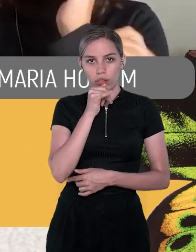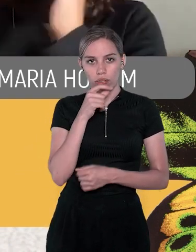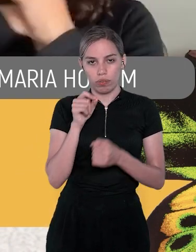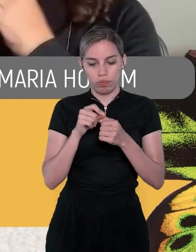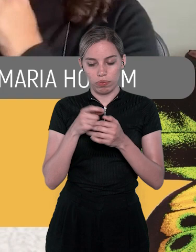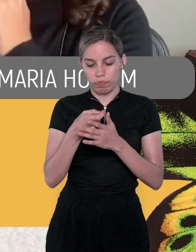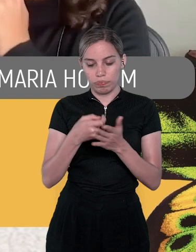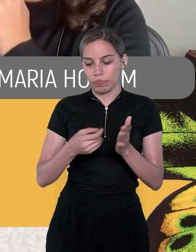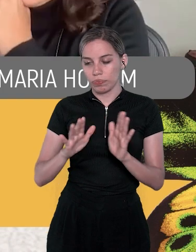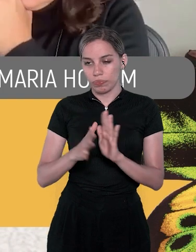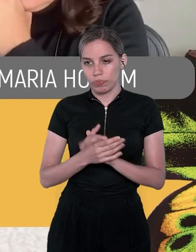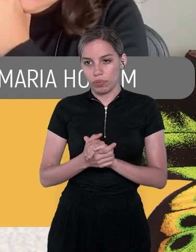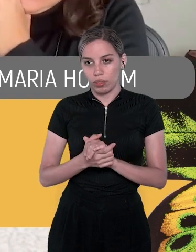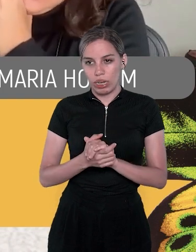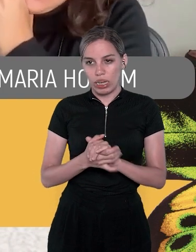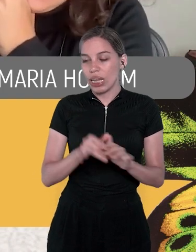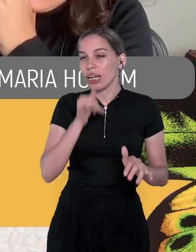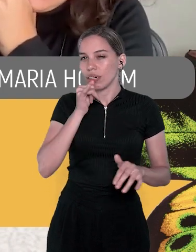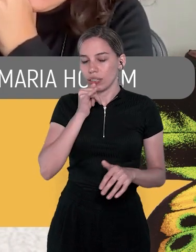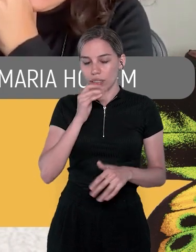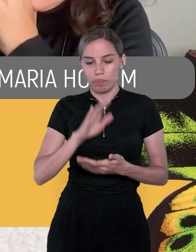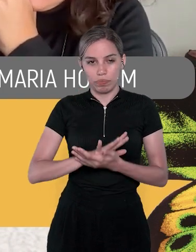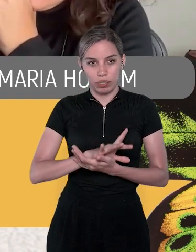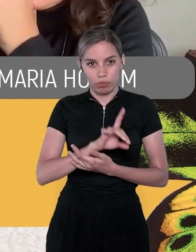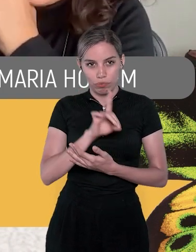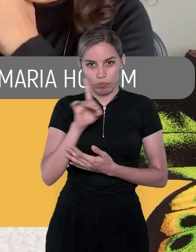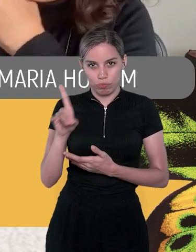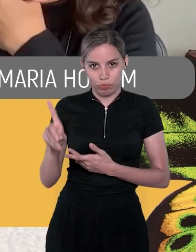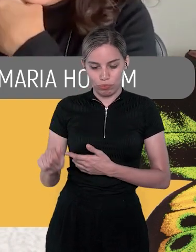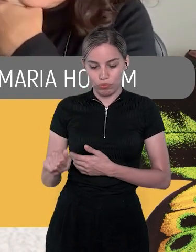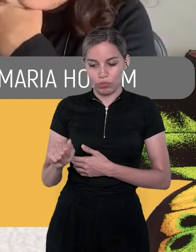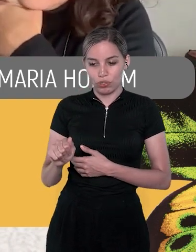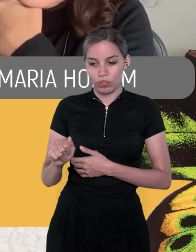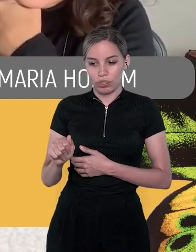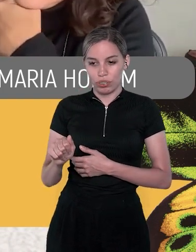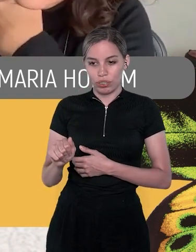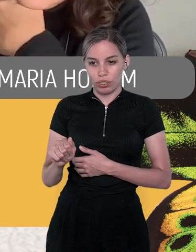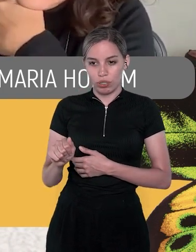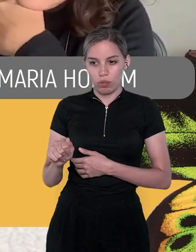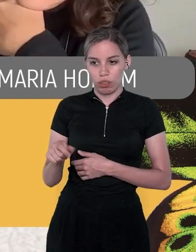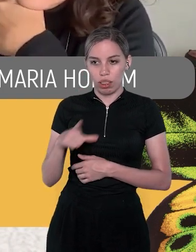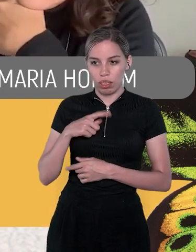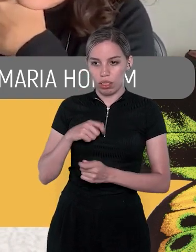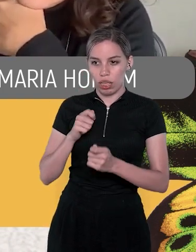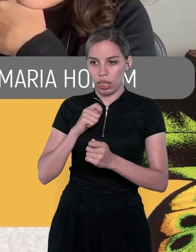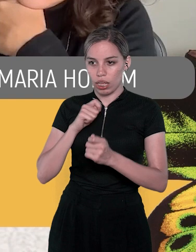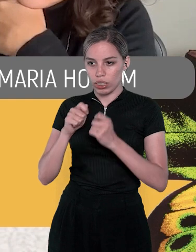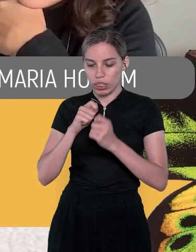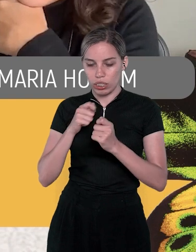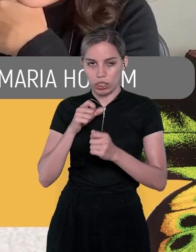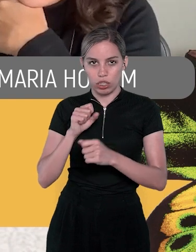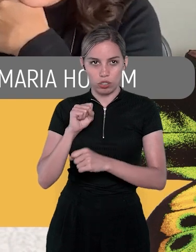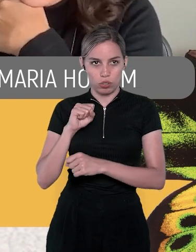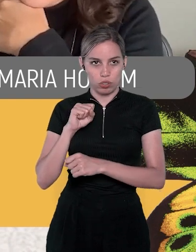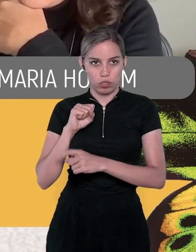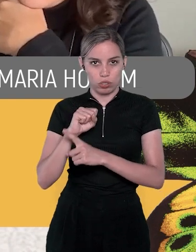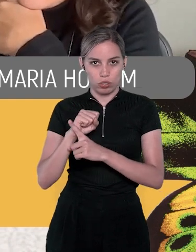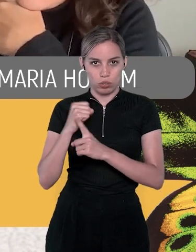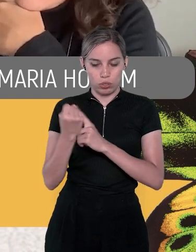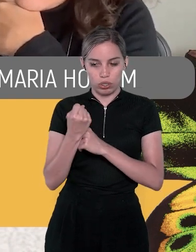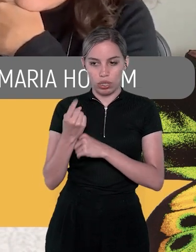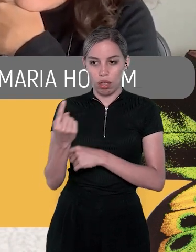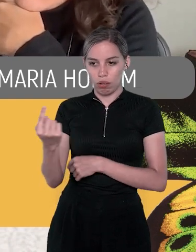e tal. Uma vez eu estava num almoço com jovens cientistas sociais, vários deles tinham sido meus